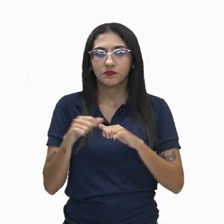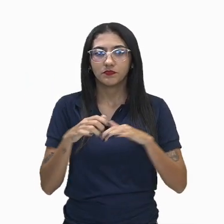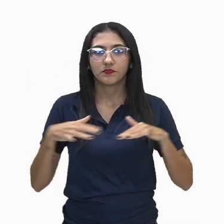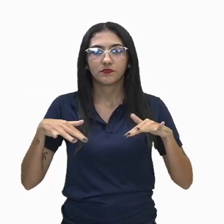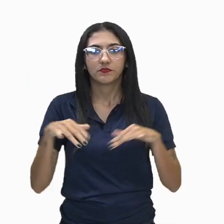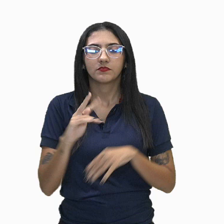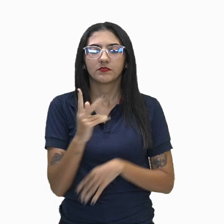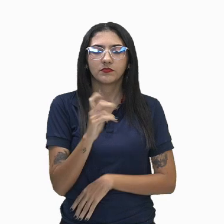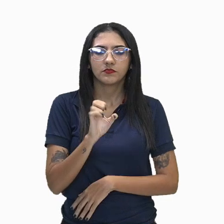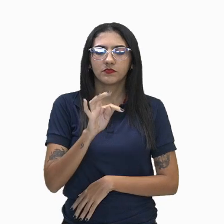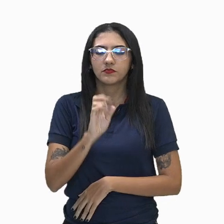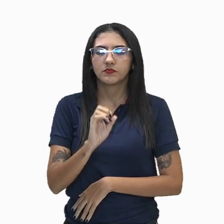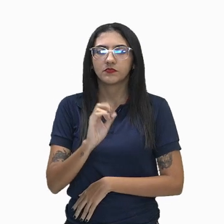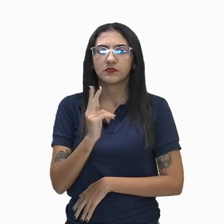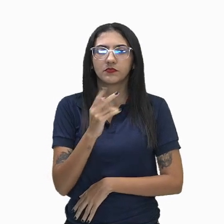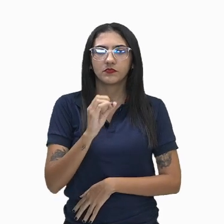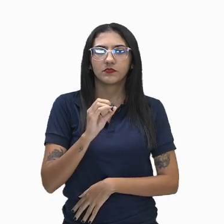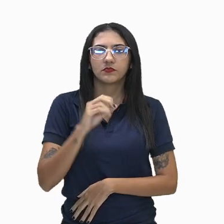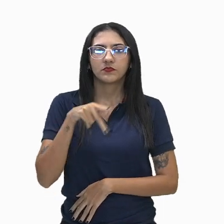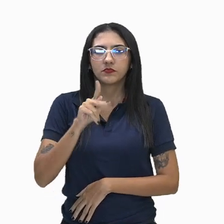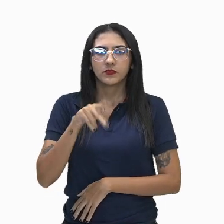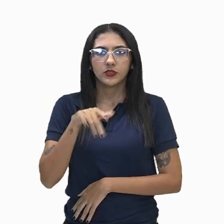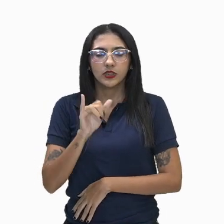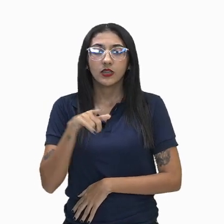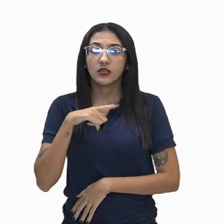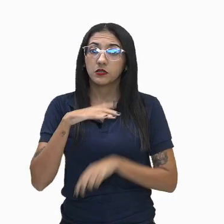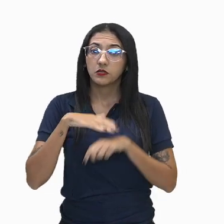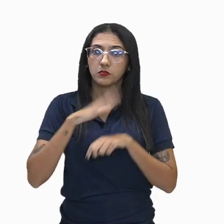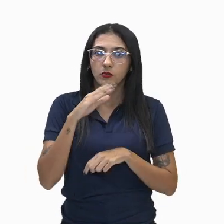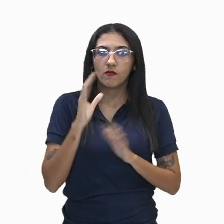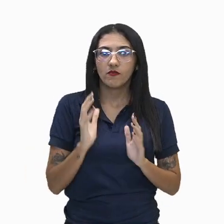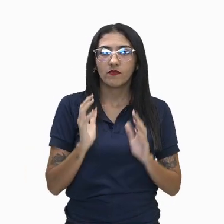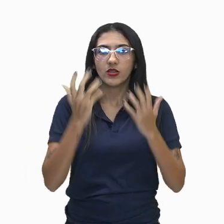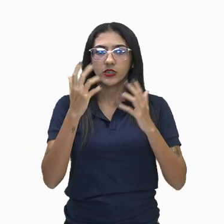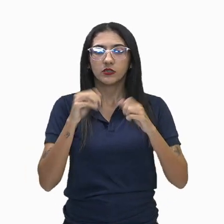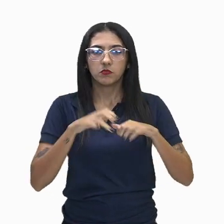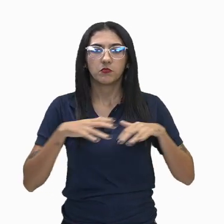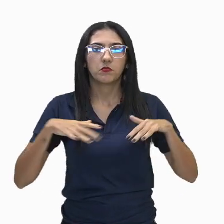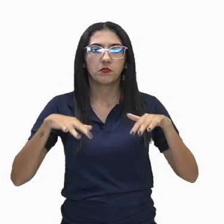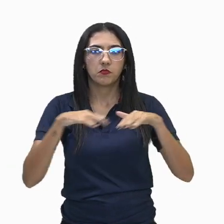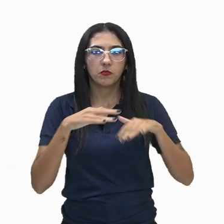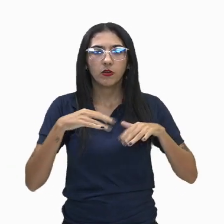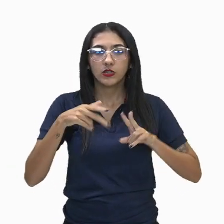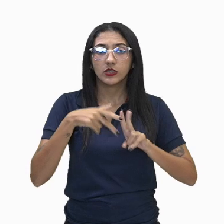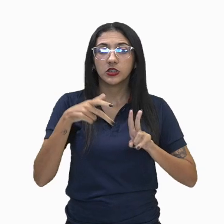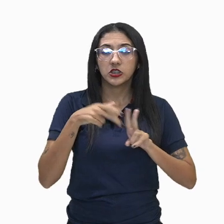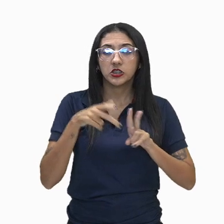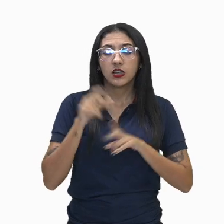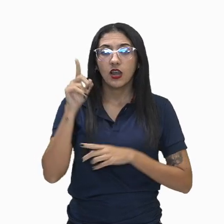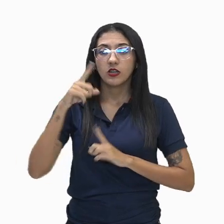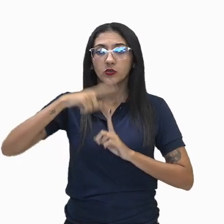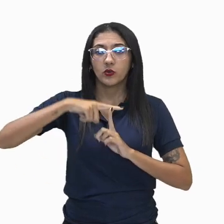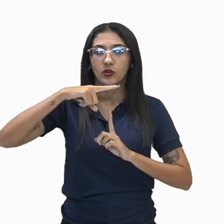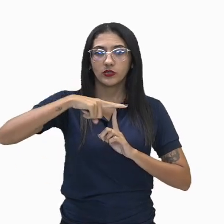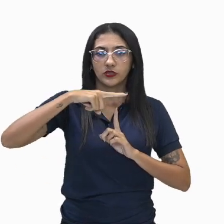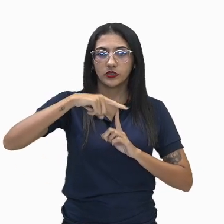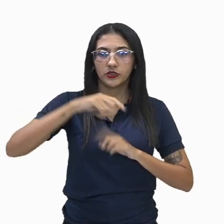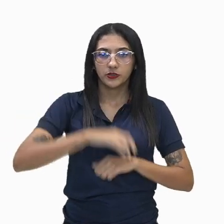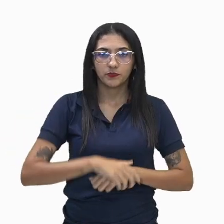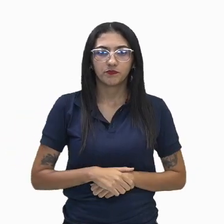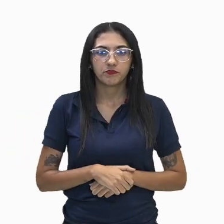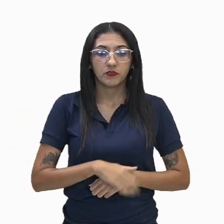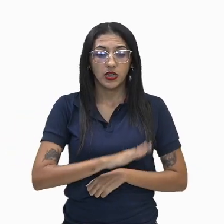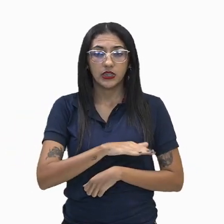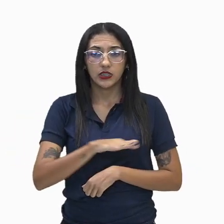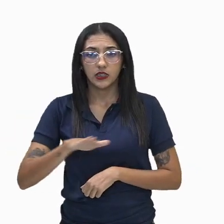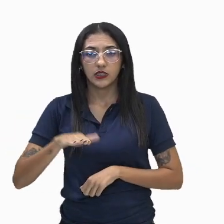Retorroque. A festa do Retorroque é o maior ritual indígena entre os povos do Tocantins. As crianças indígenas são